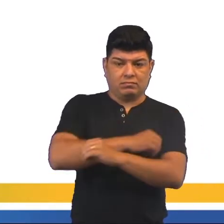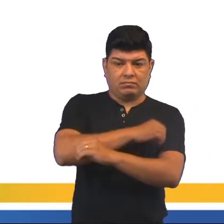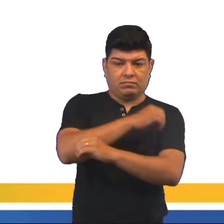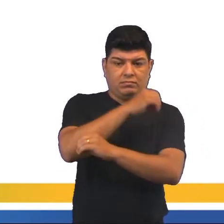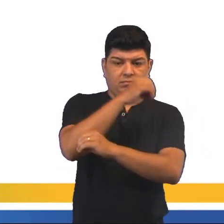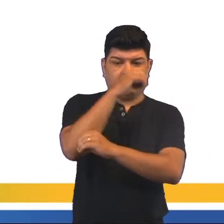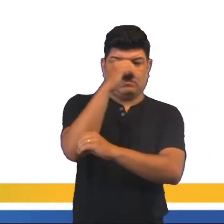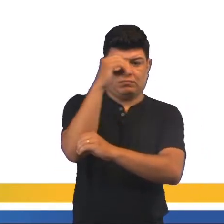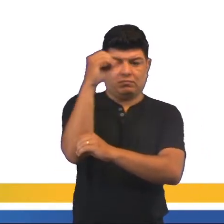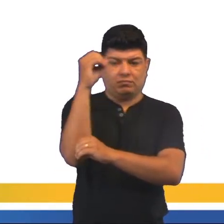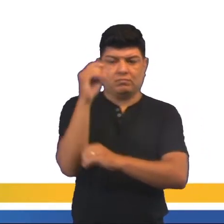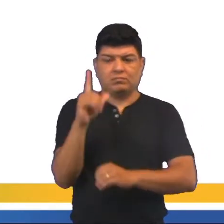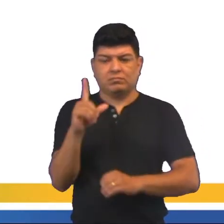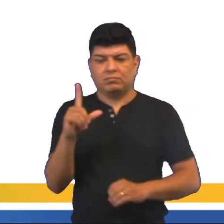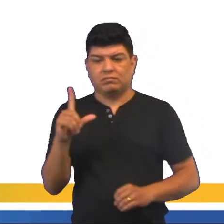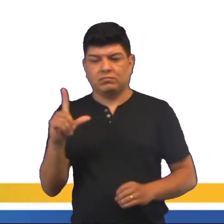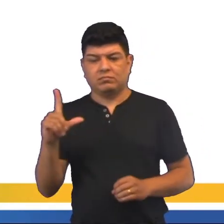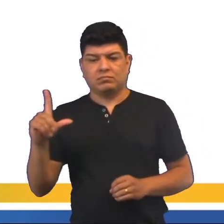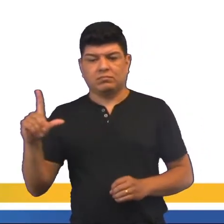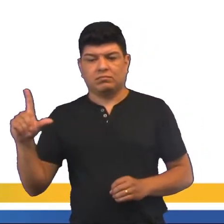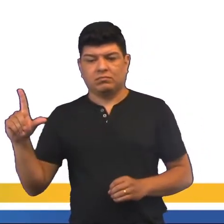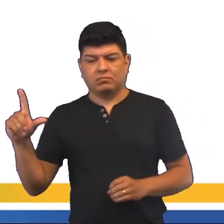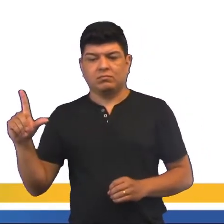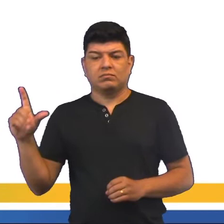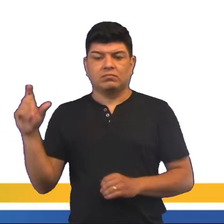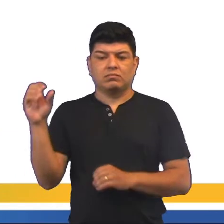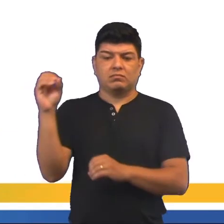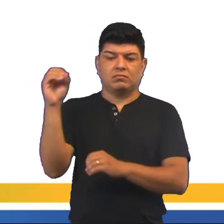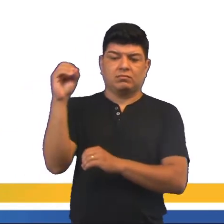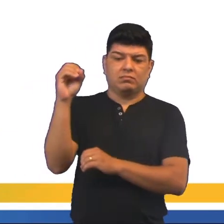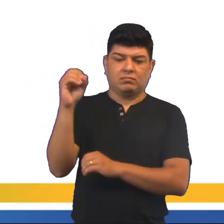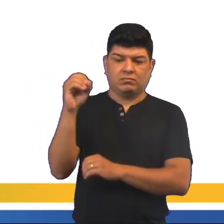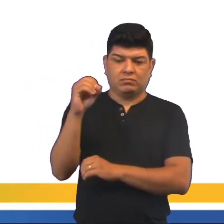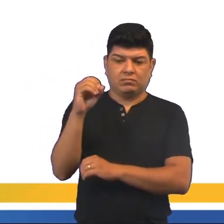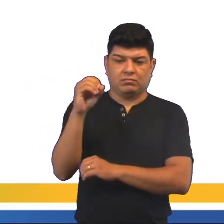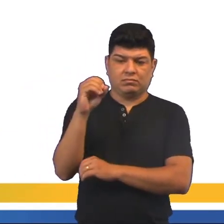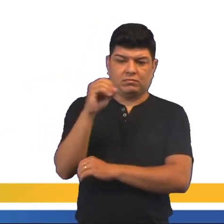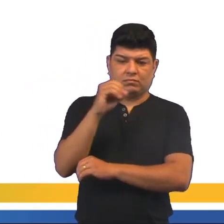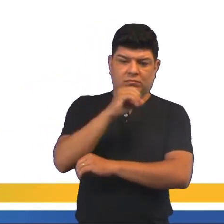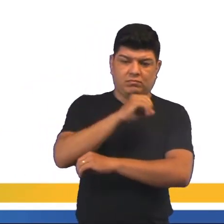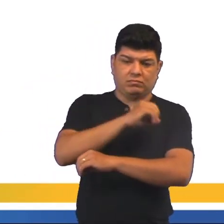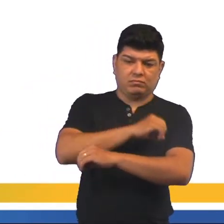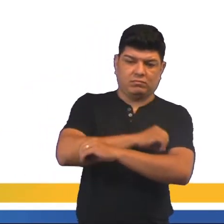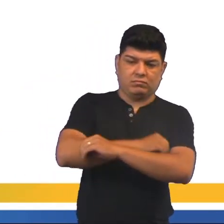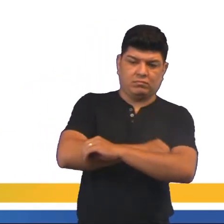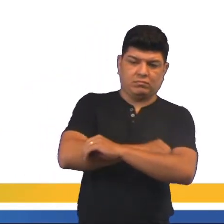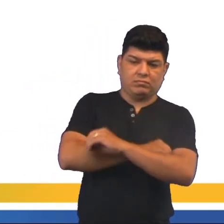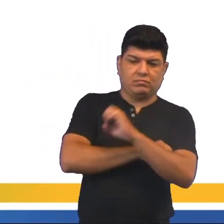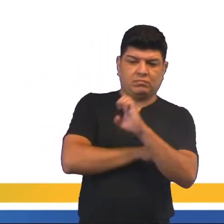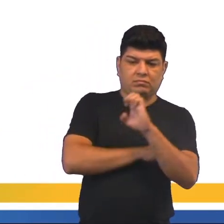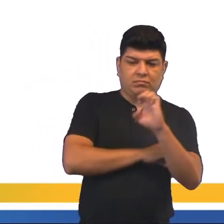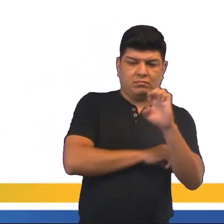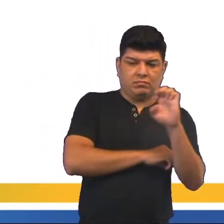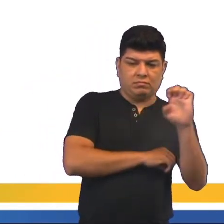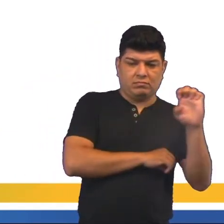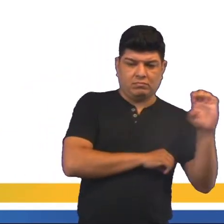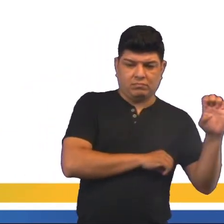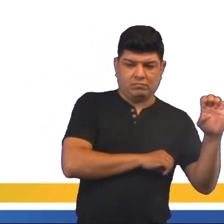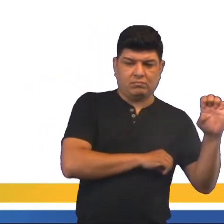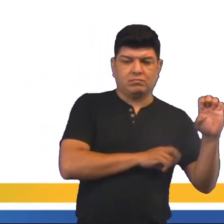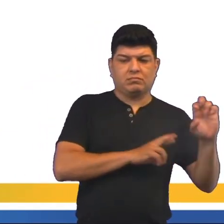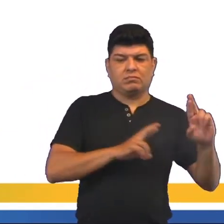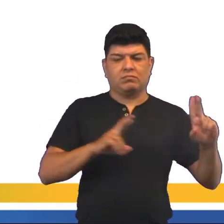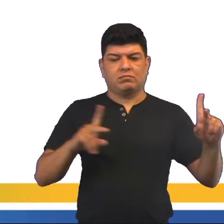lado leste, lembra que nós falamos na aula anterior? E no oeste ele fica do lado oposto. Ó. Fica no oeste, então a sombra